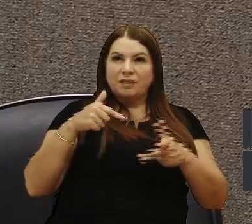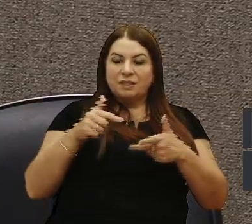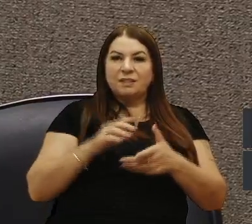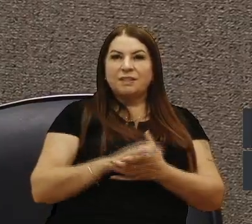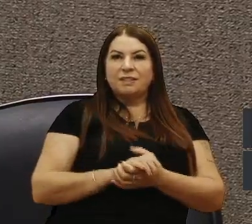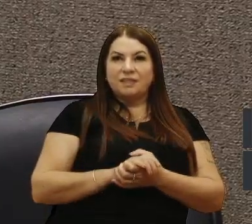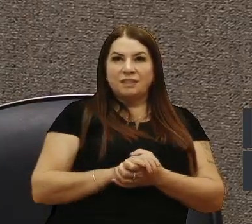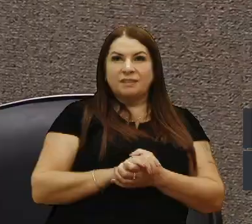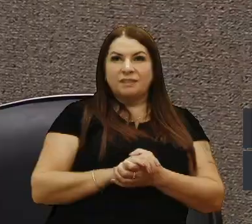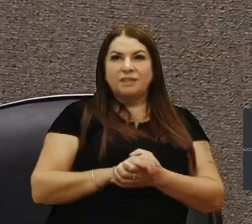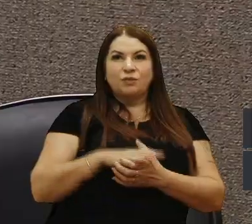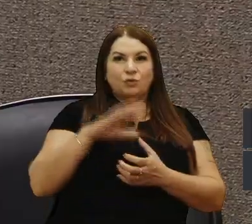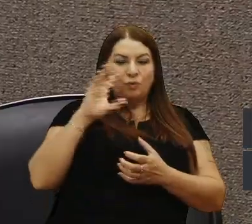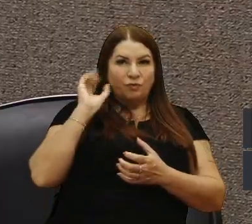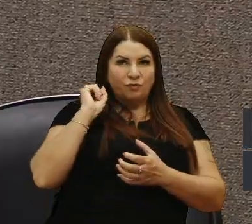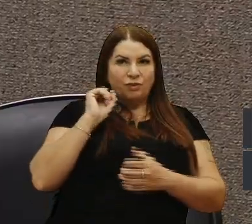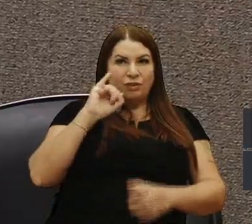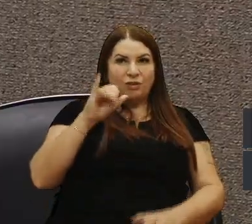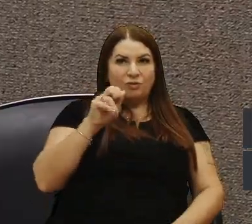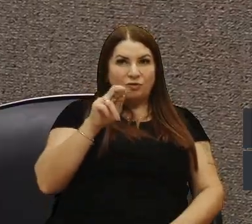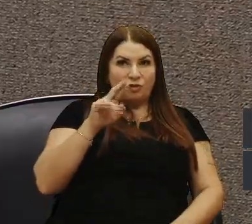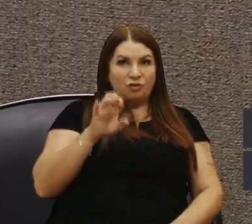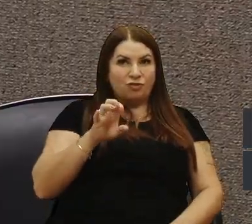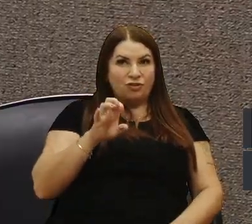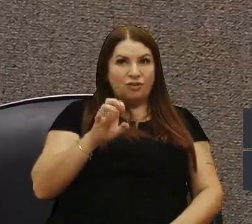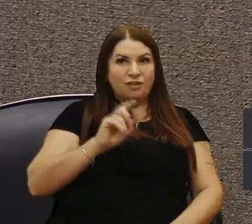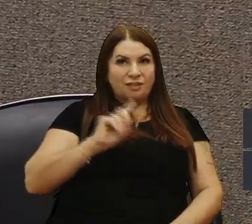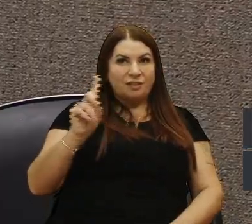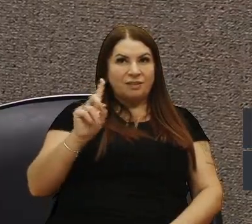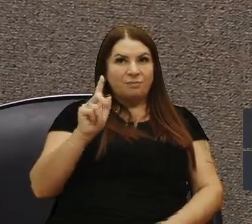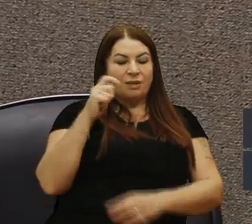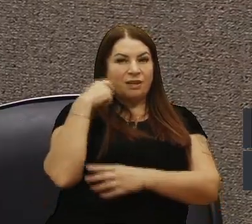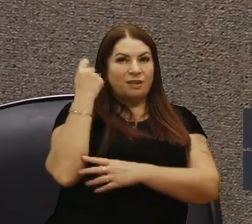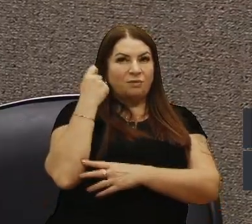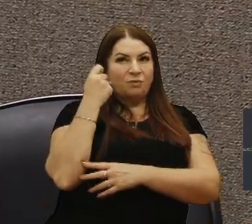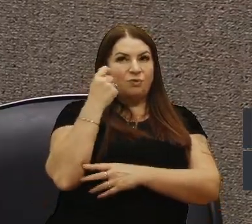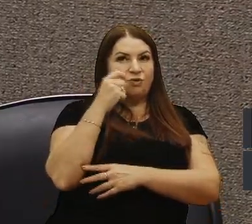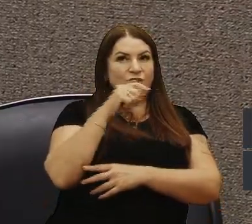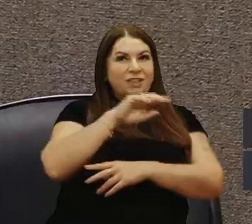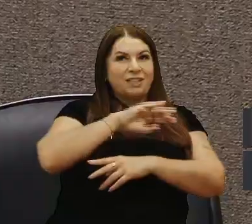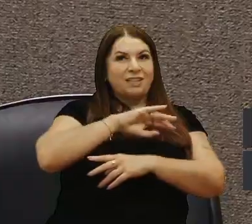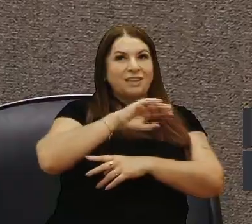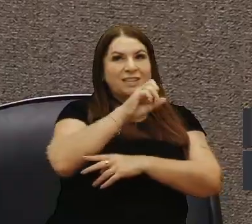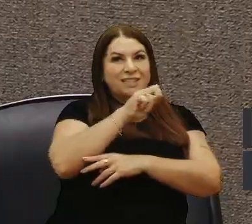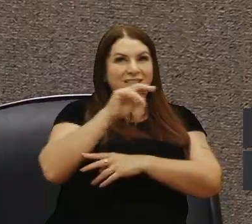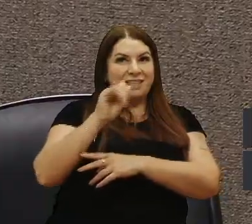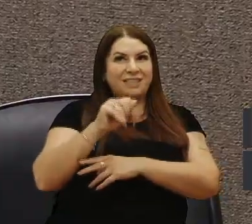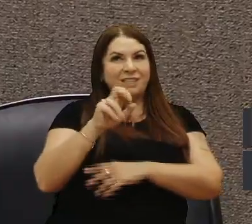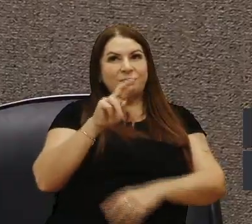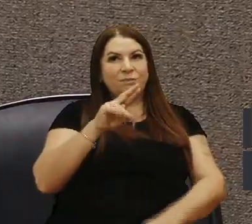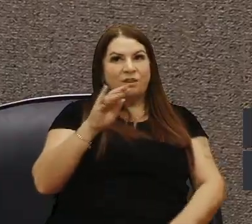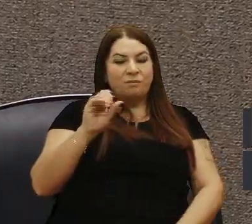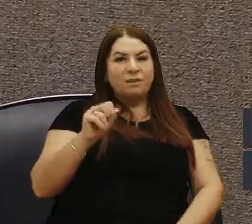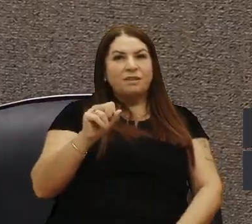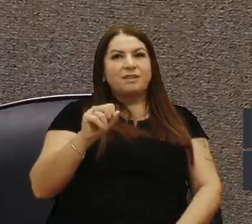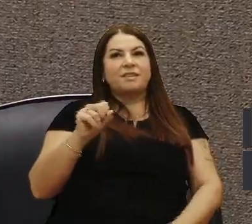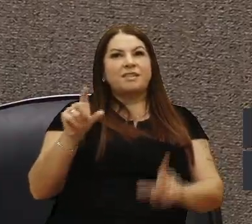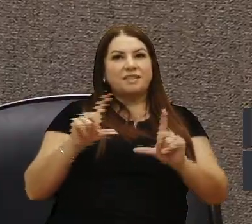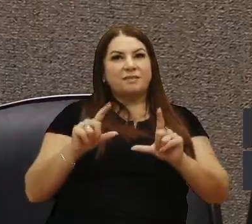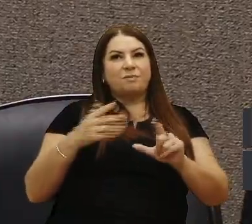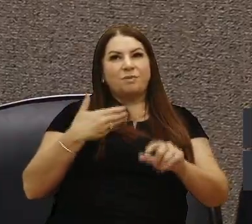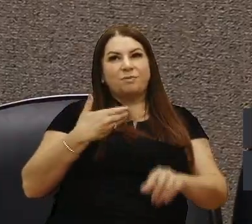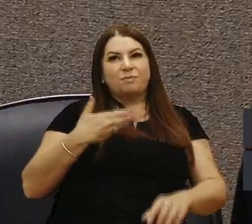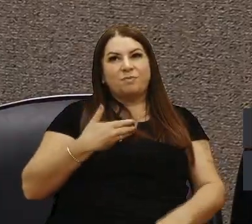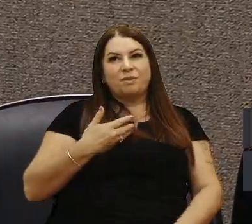trabalhar e ouvia o Jorge Estrada, quando eu estava indo para a Gaúcha Serra, por exemplo, para a RBS TV, e ouvia meu